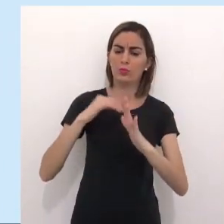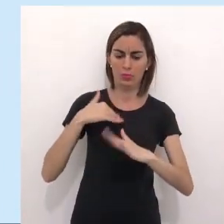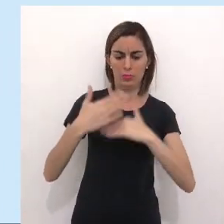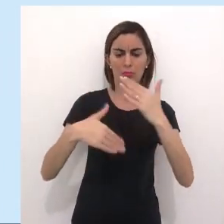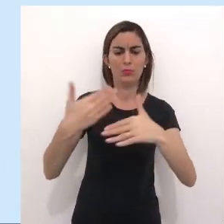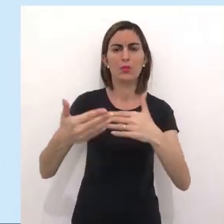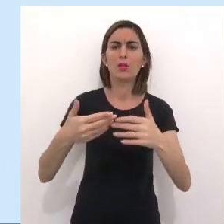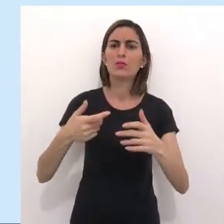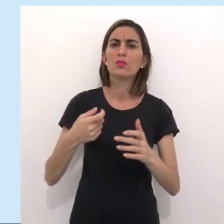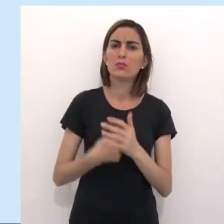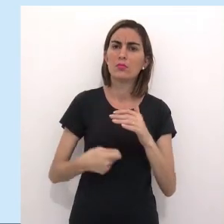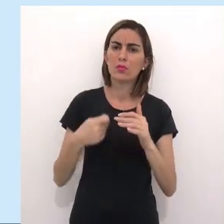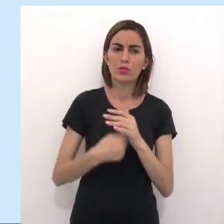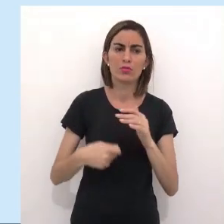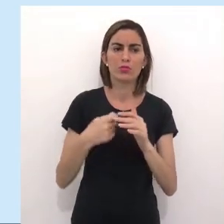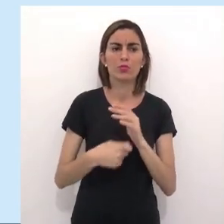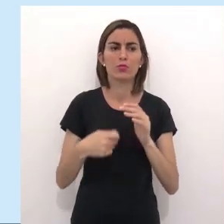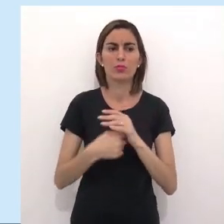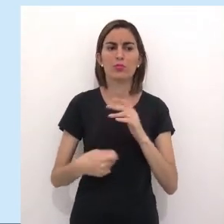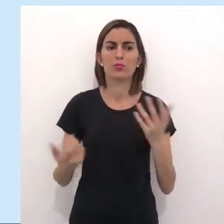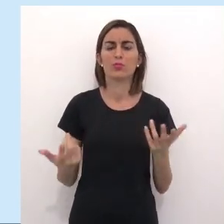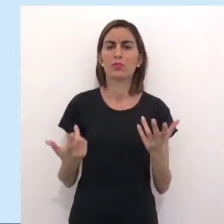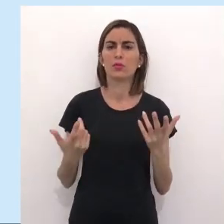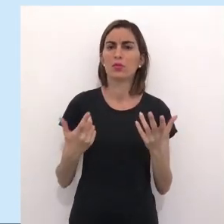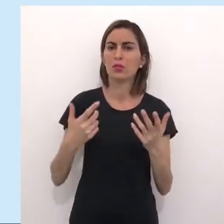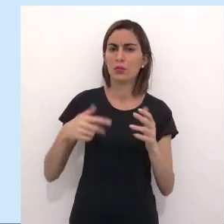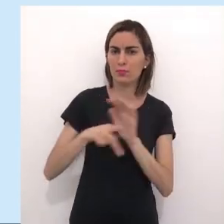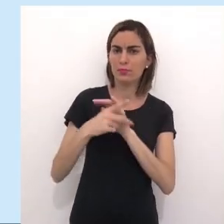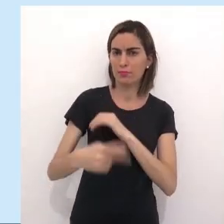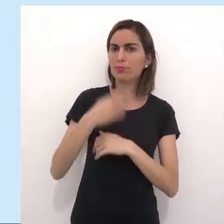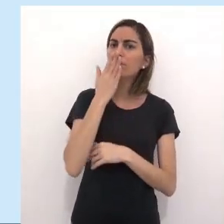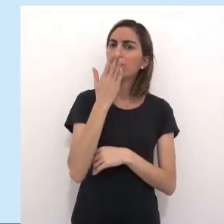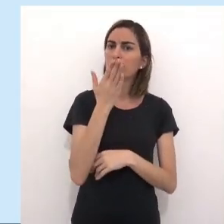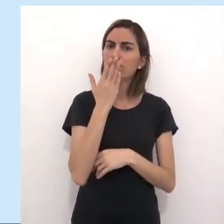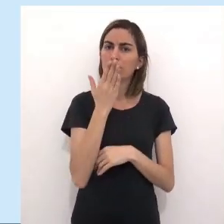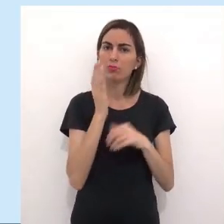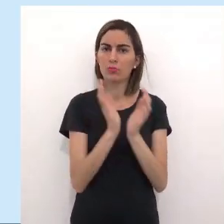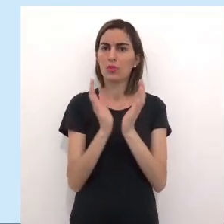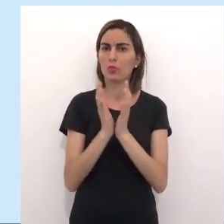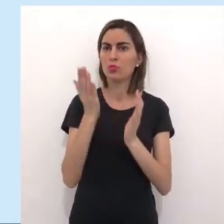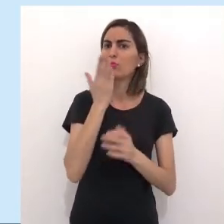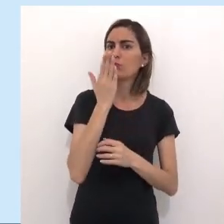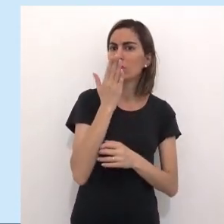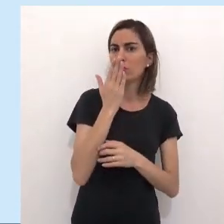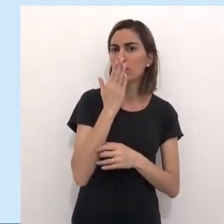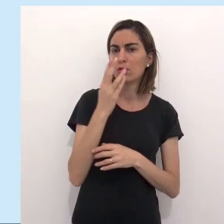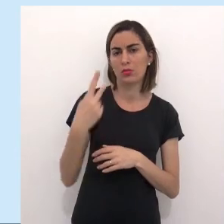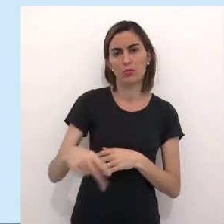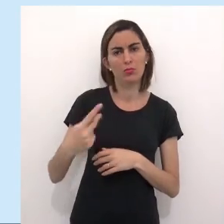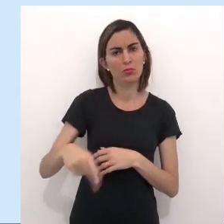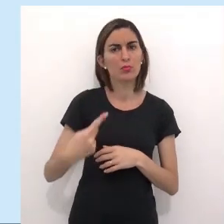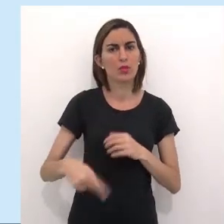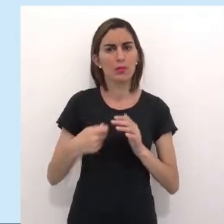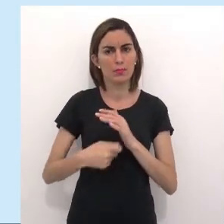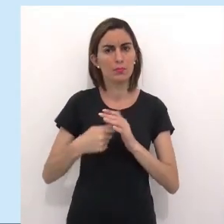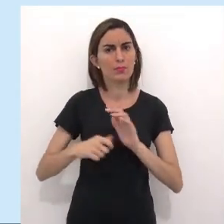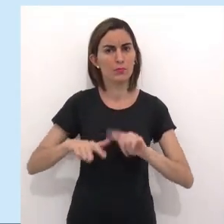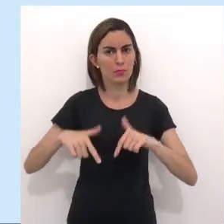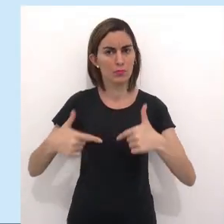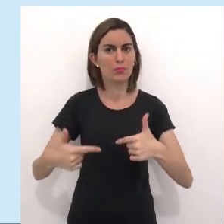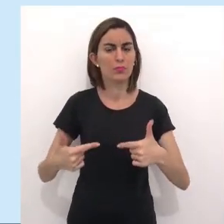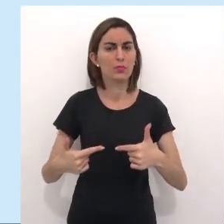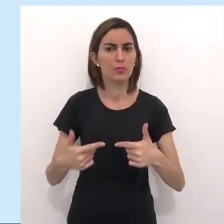processo de resistência dos nativos, né? Dos índios aqui. Nós vamos utilizar,